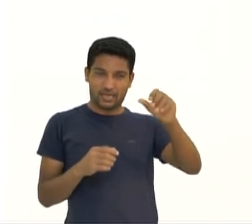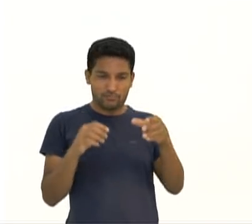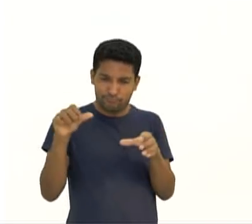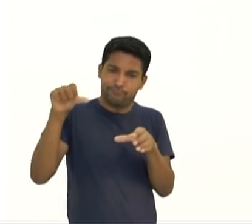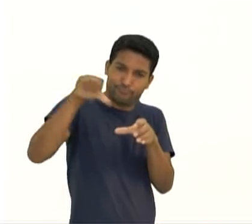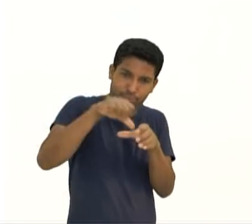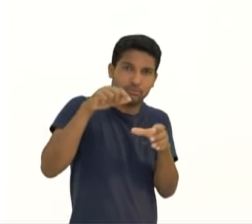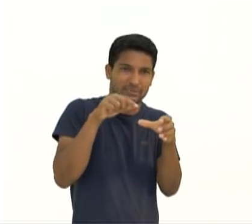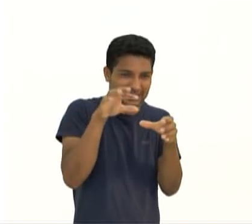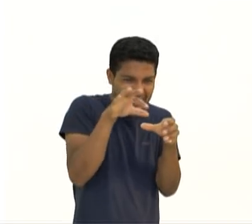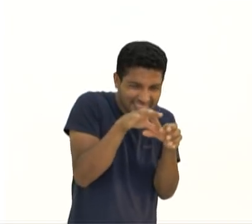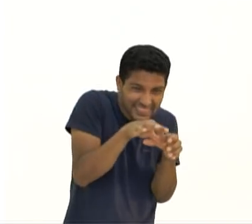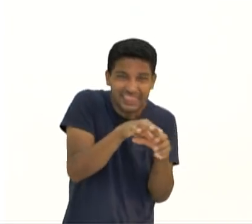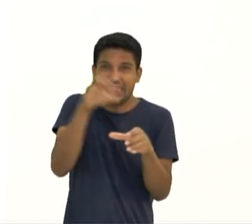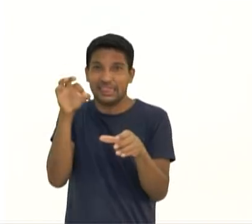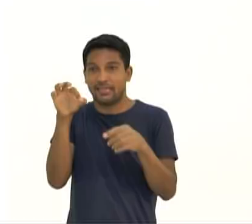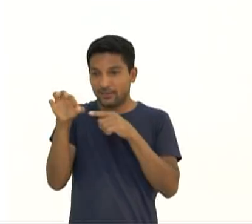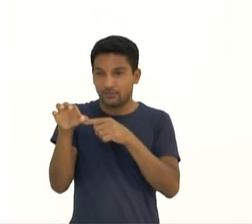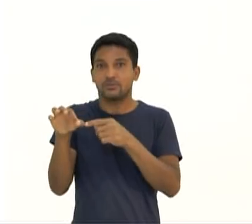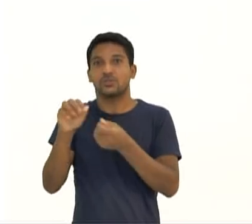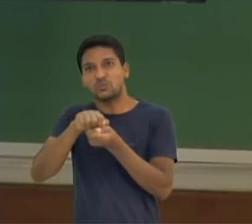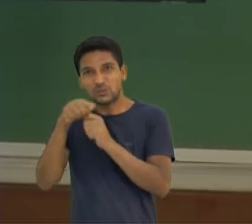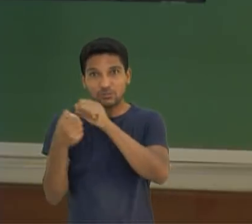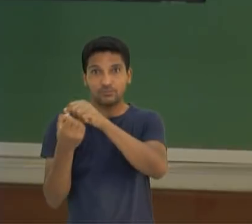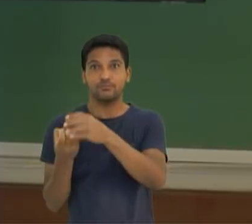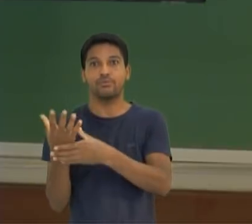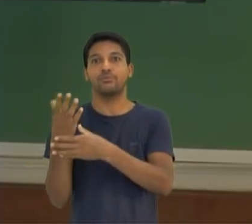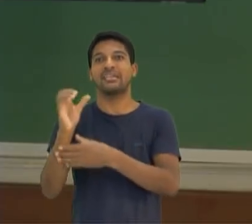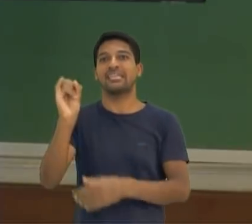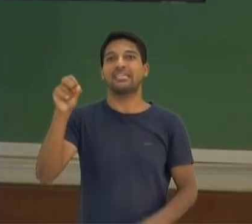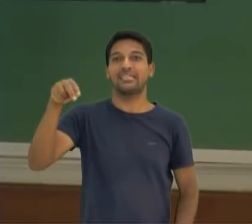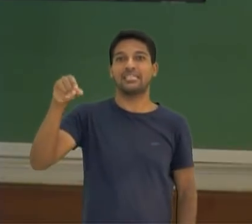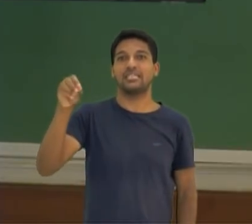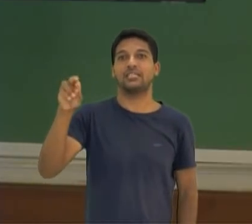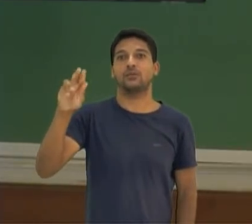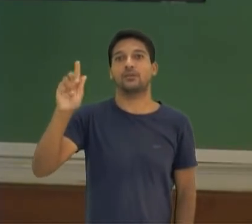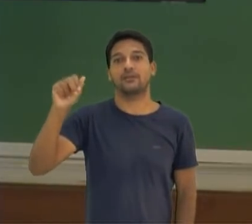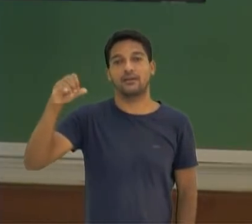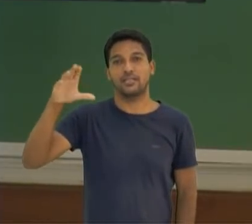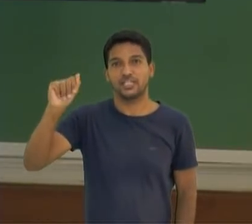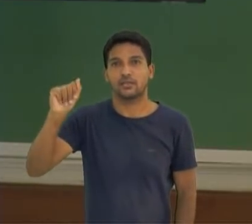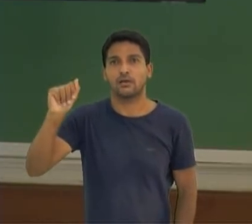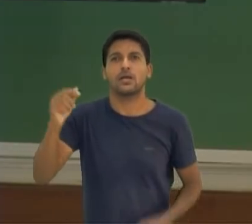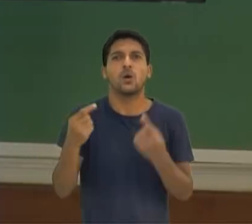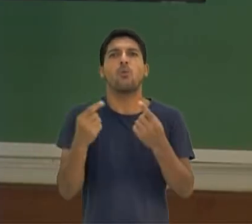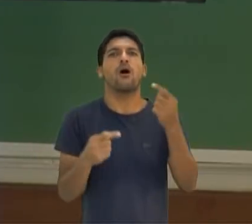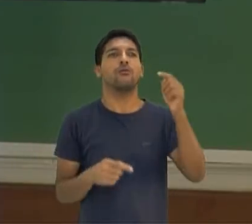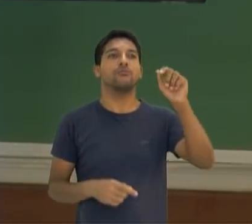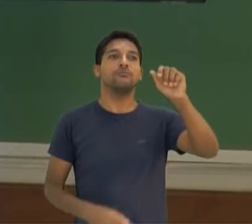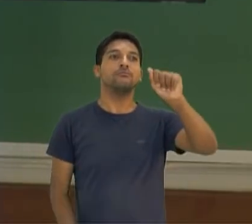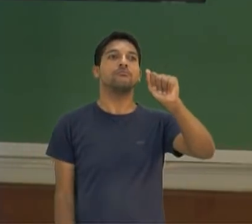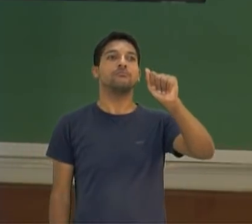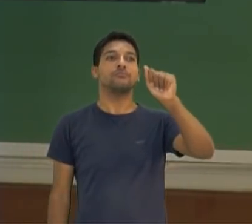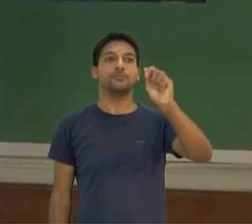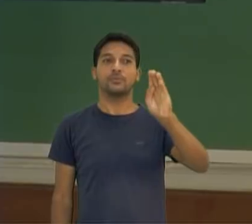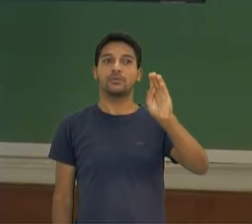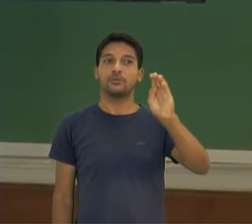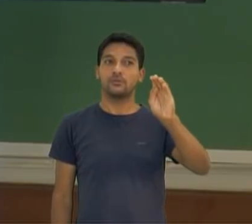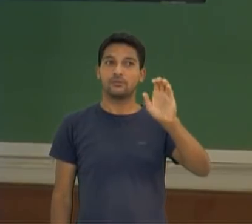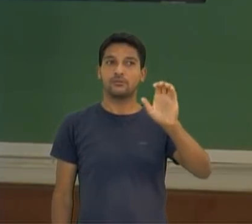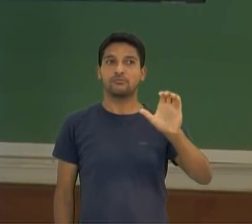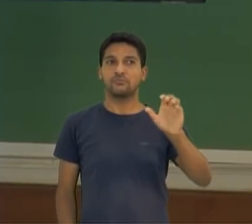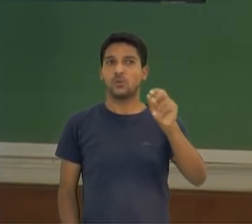foi obtida, a substância produzida, a substância sintetizada por ele, galera... Qual foi? Foi a